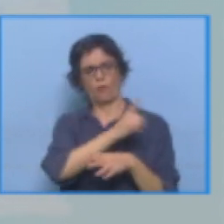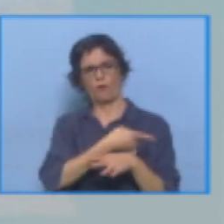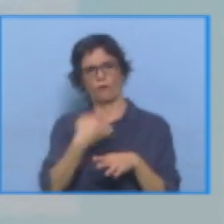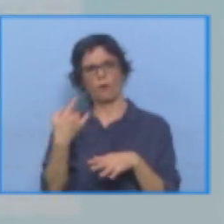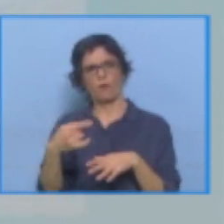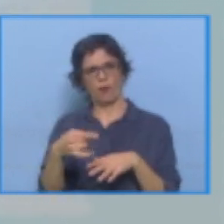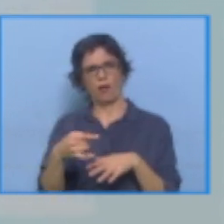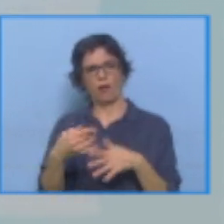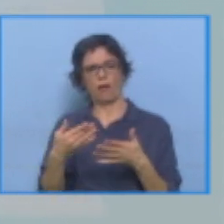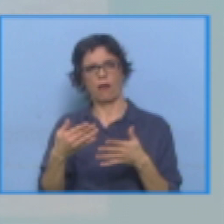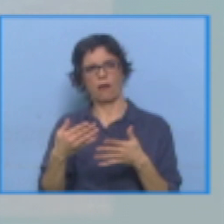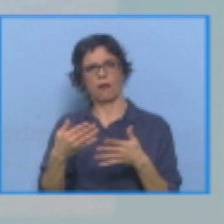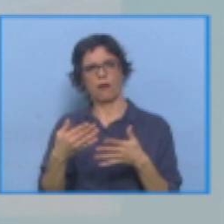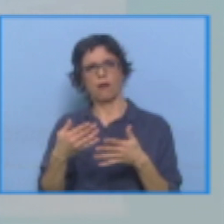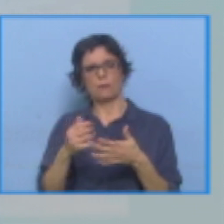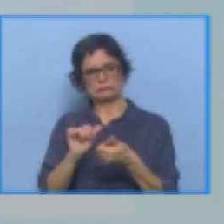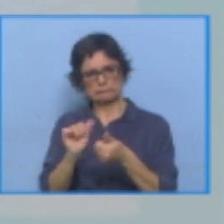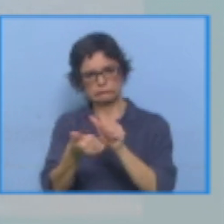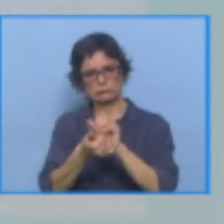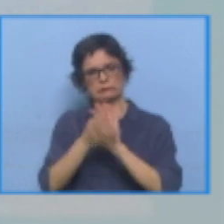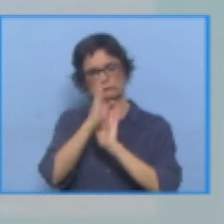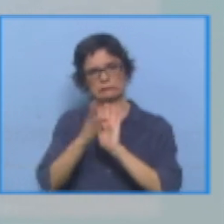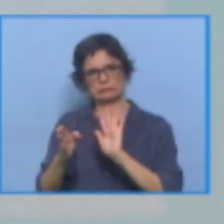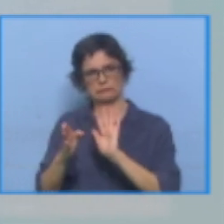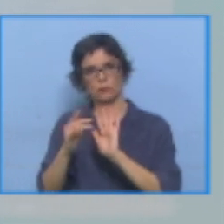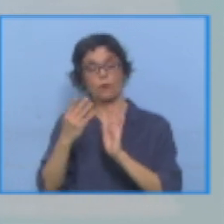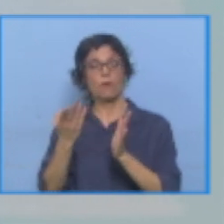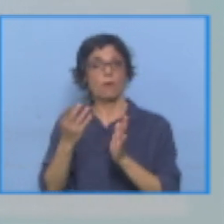necessária para implementar esta mudança? Ou, por outro lado, terá ele